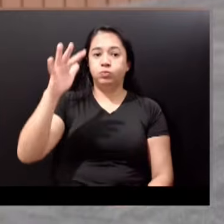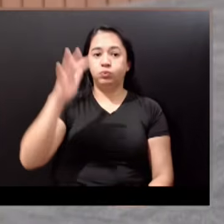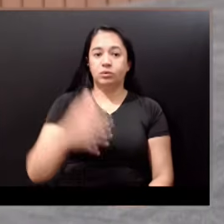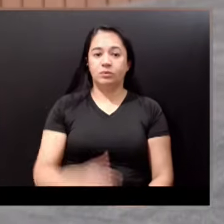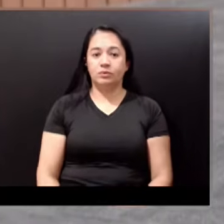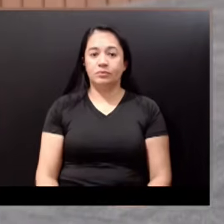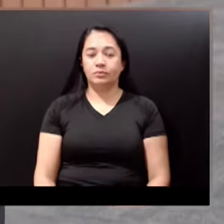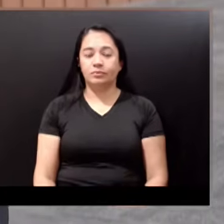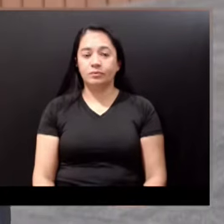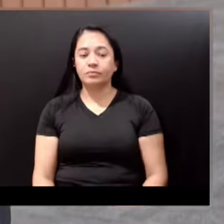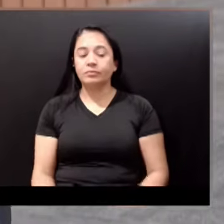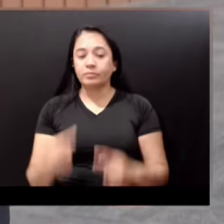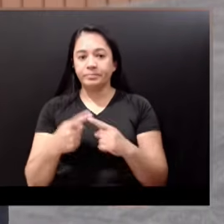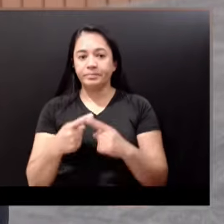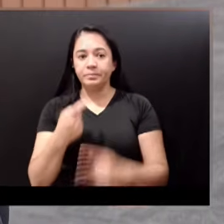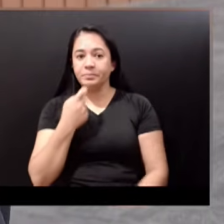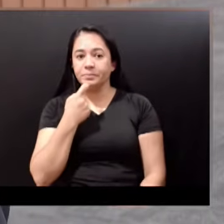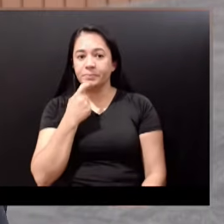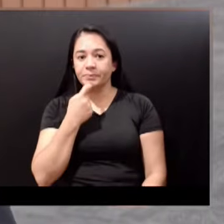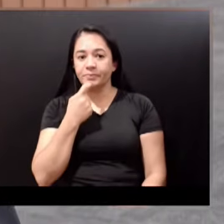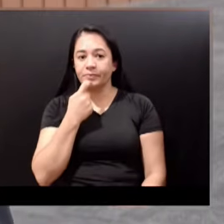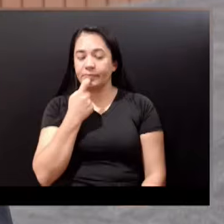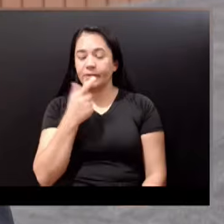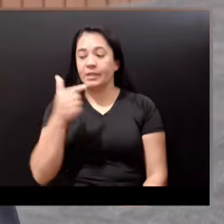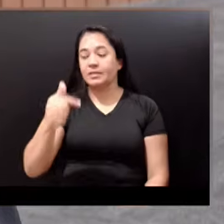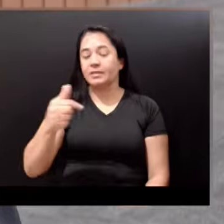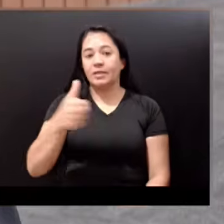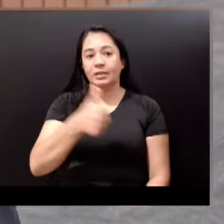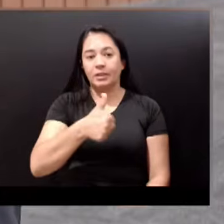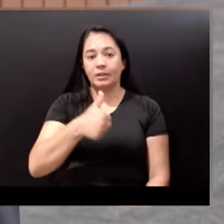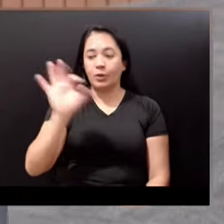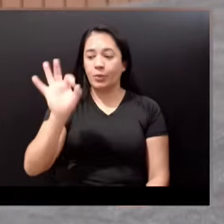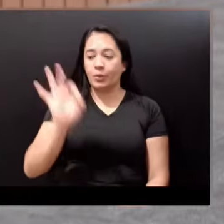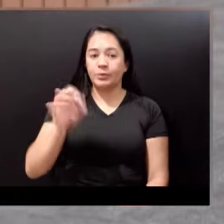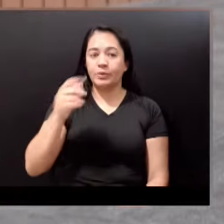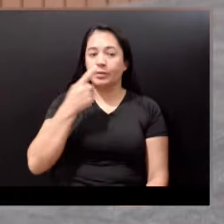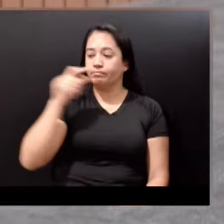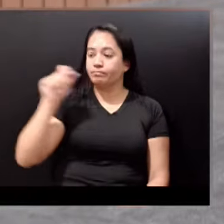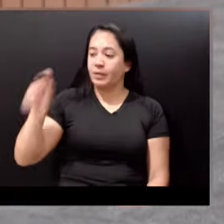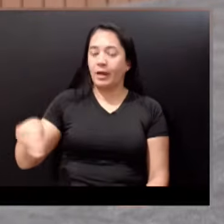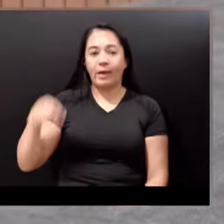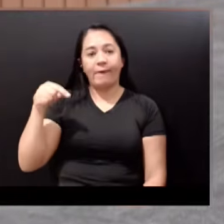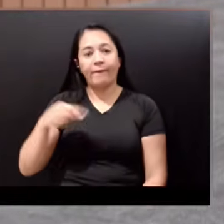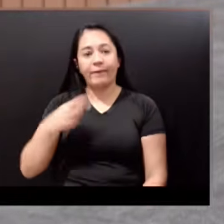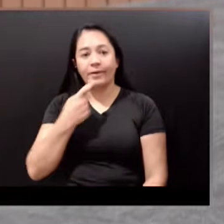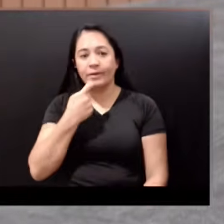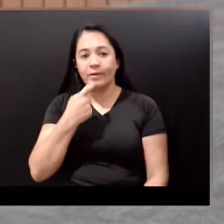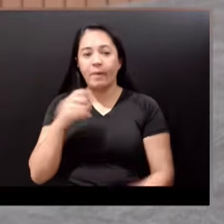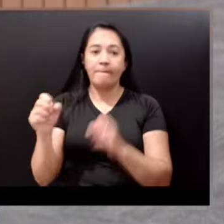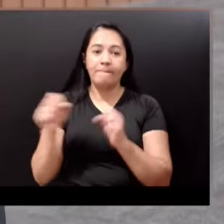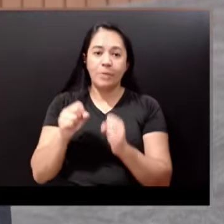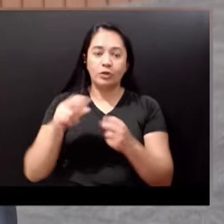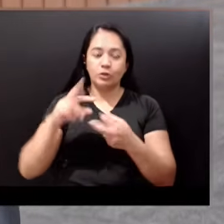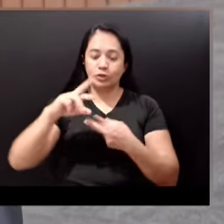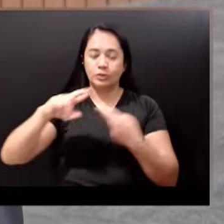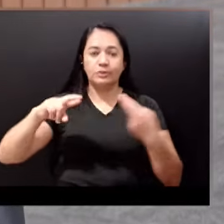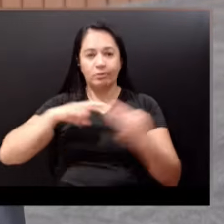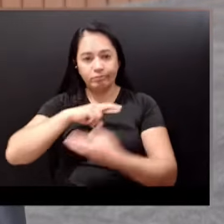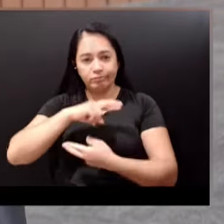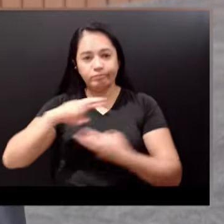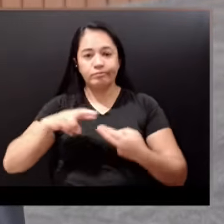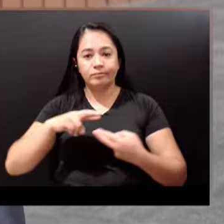Campinas, 71% do lixo produzido em Campinas pode ser reciclado. E a gente tem